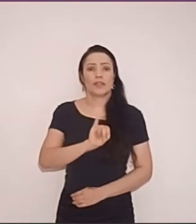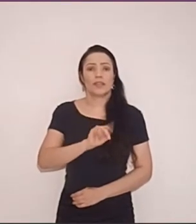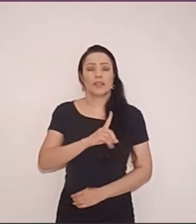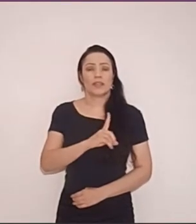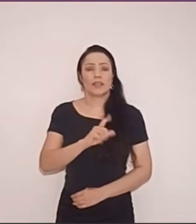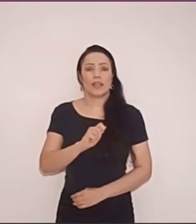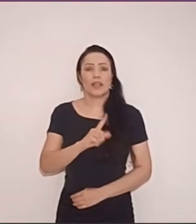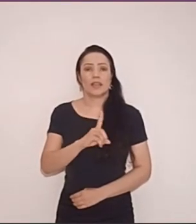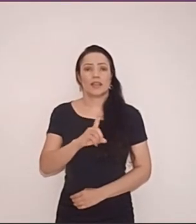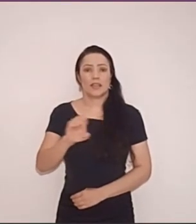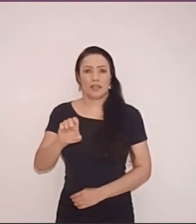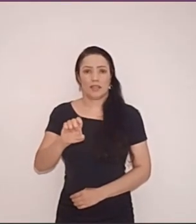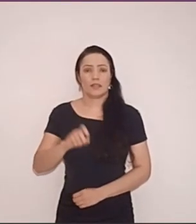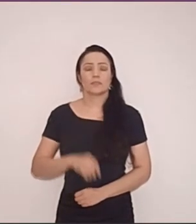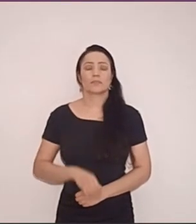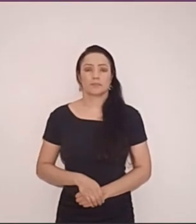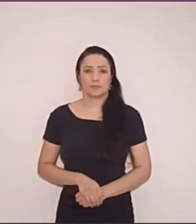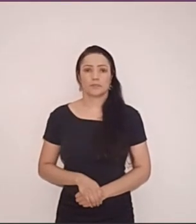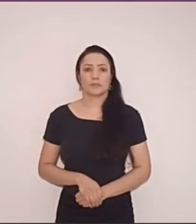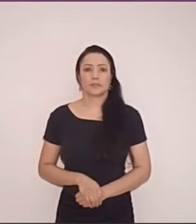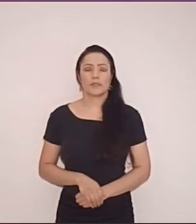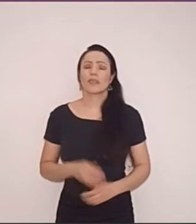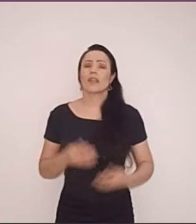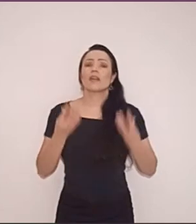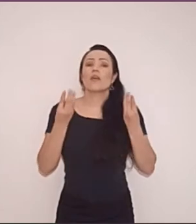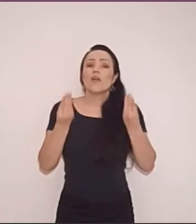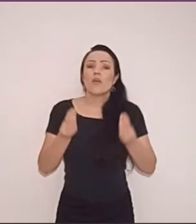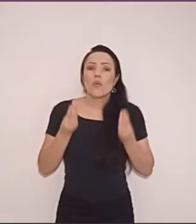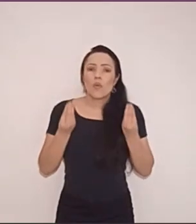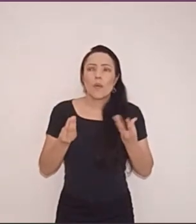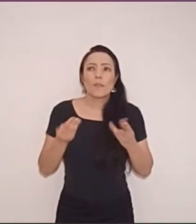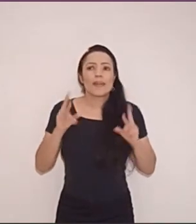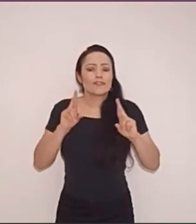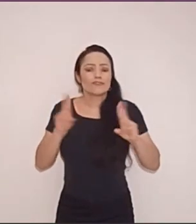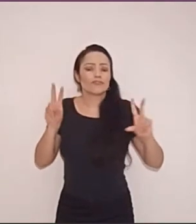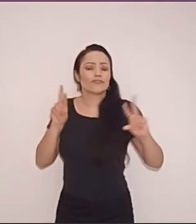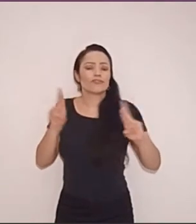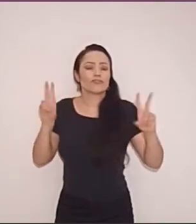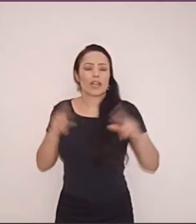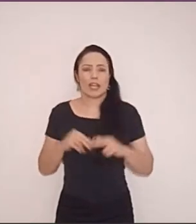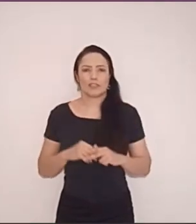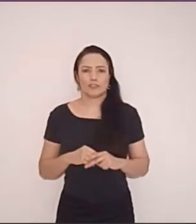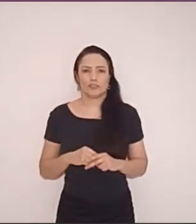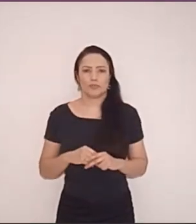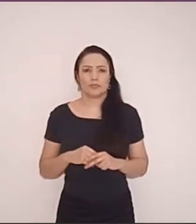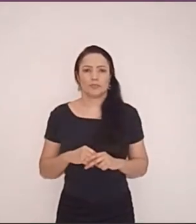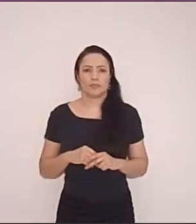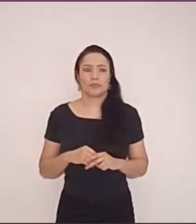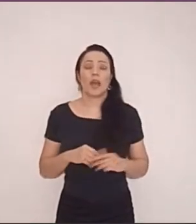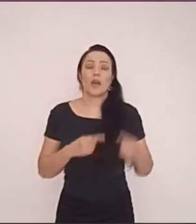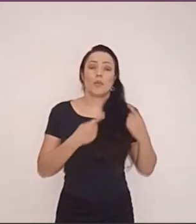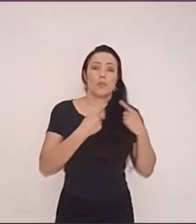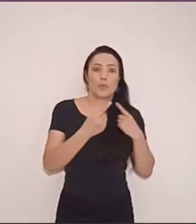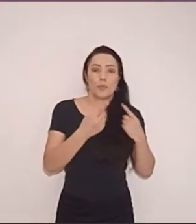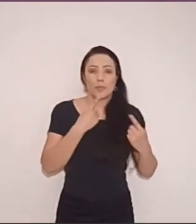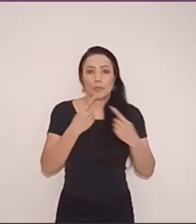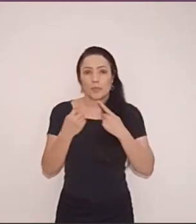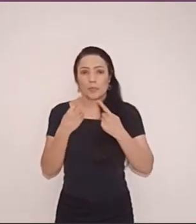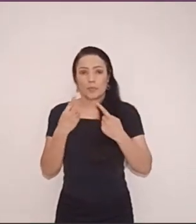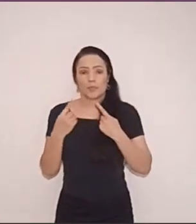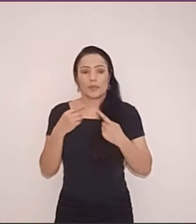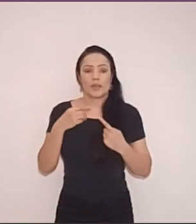para o Inter e começa nós vamos chegar nessas diferenças e buscando dialogar com a